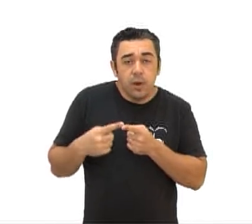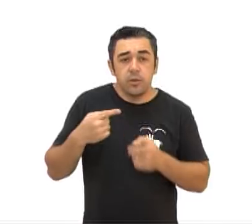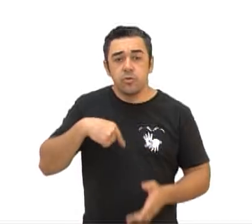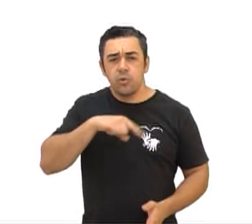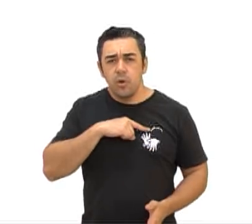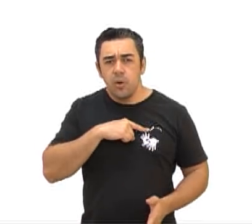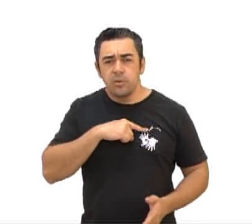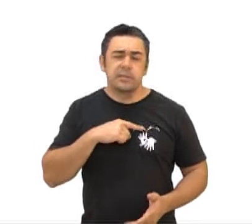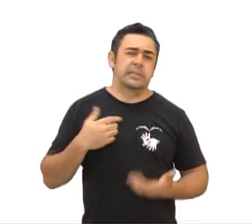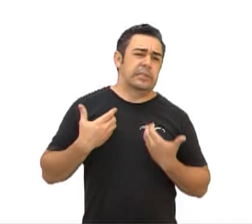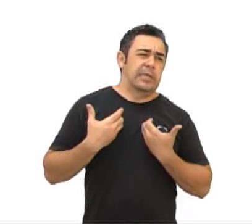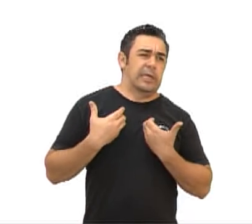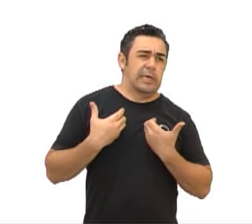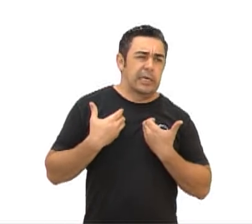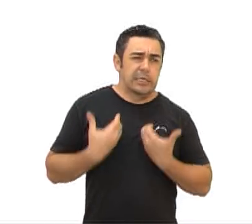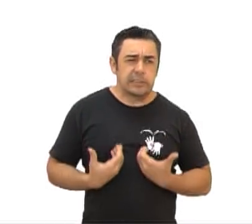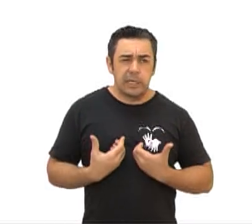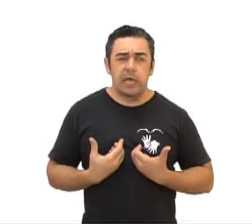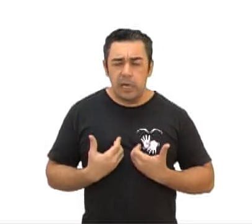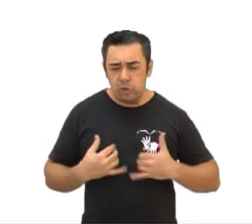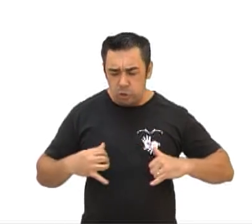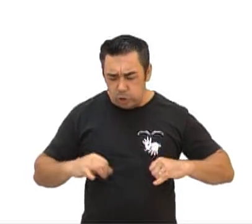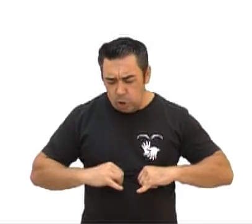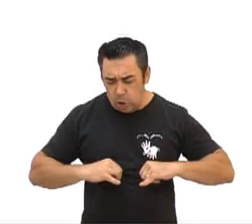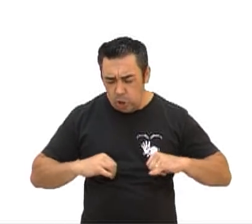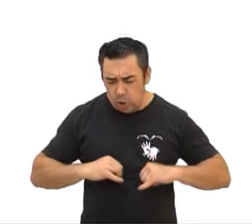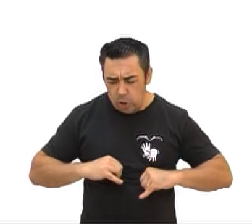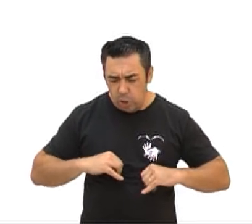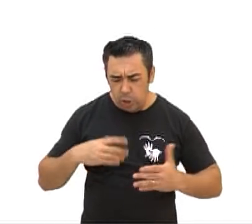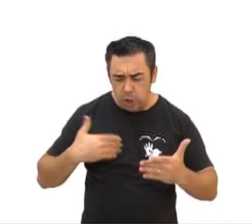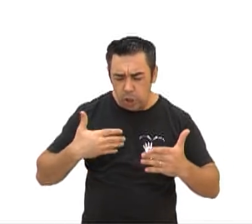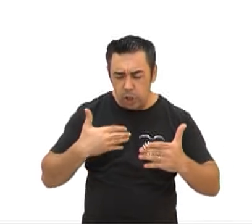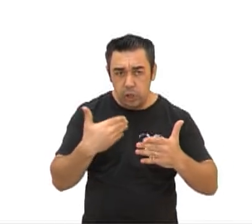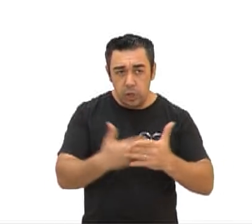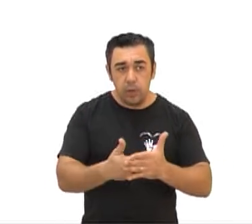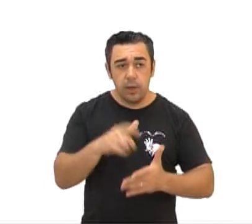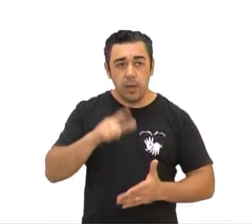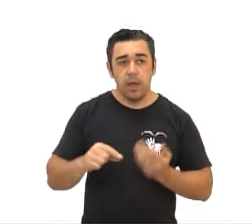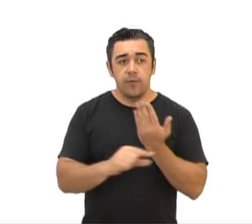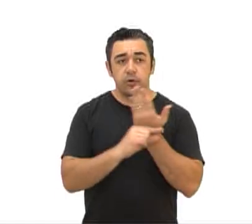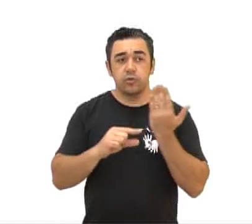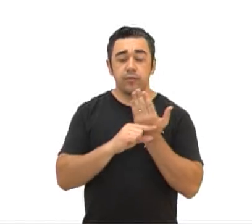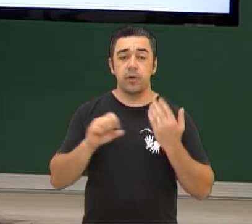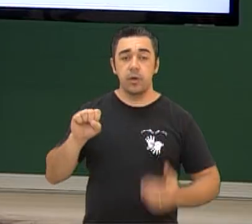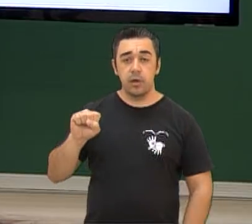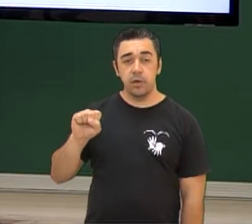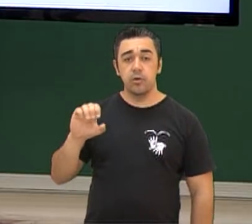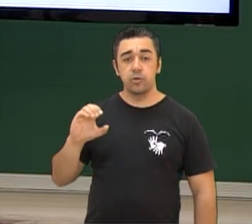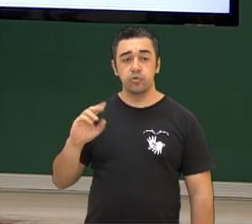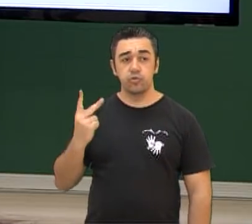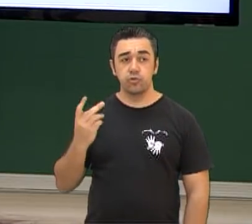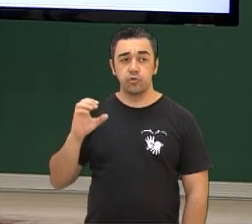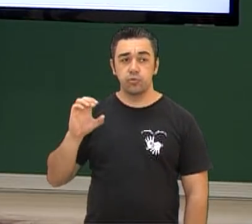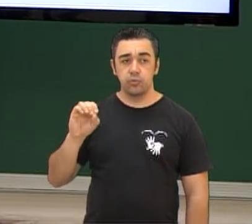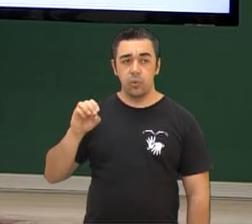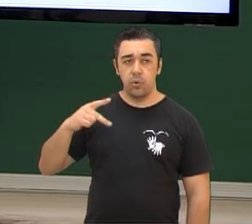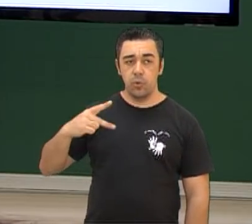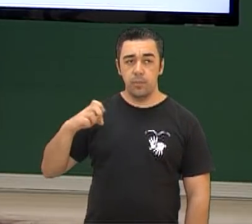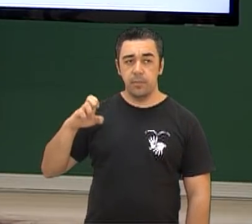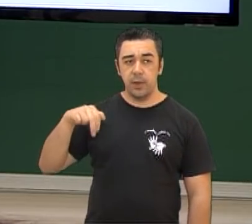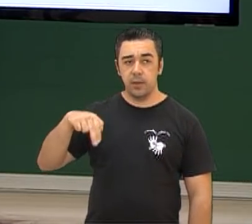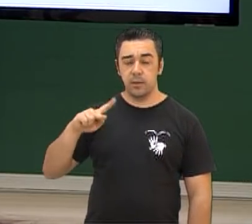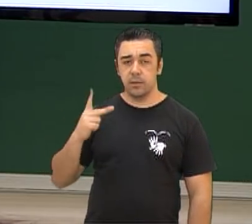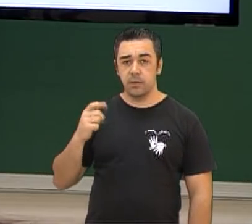estamos fadados ao sofrimento segundo a filosofia de Schopenhauer? A essência da existência é